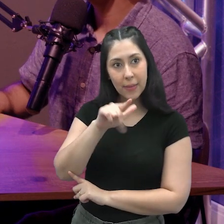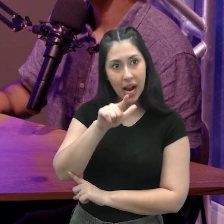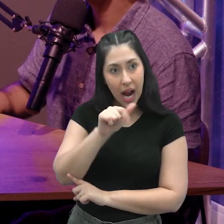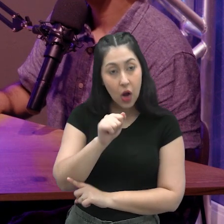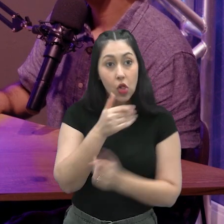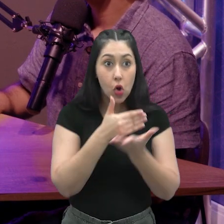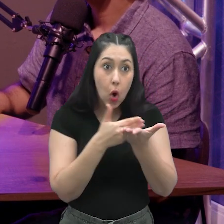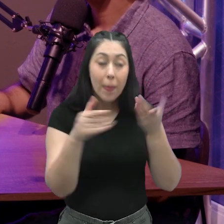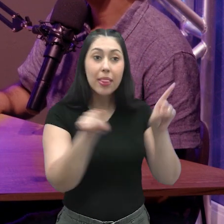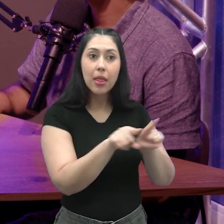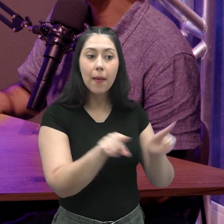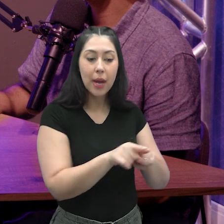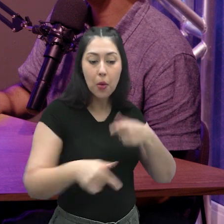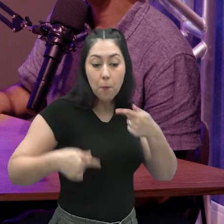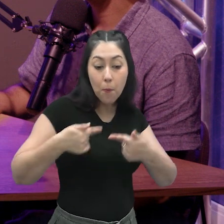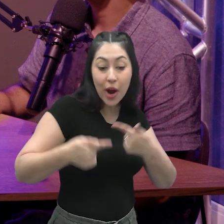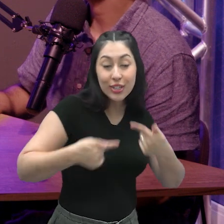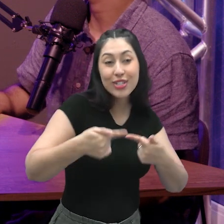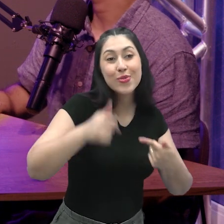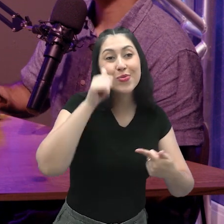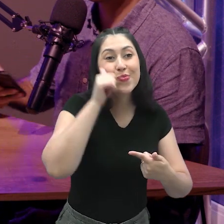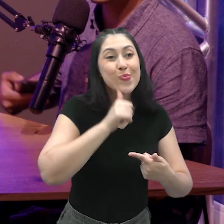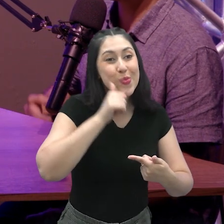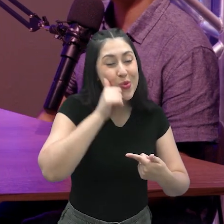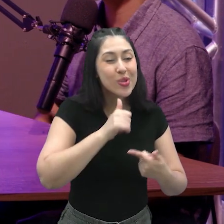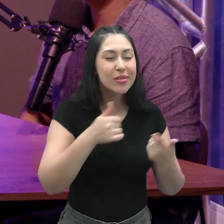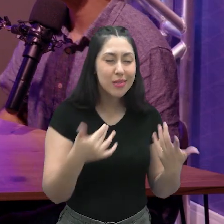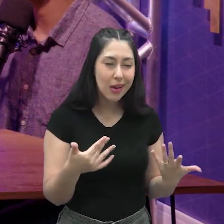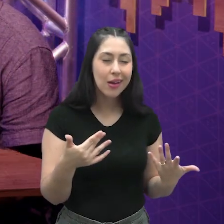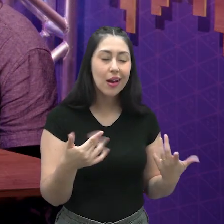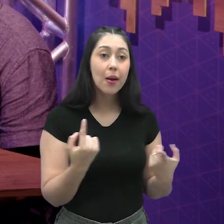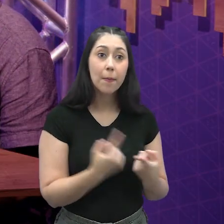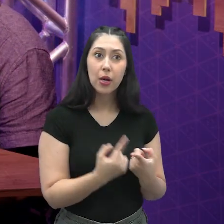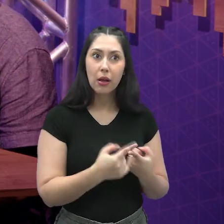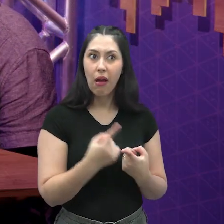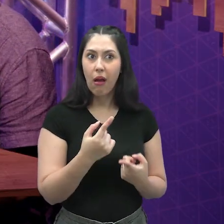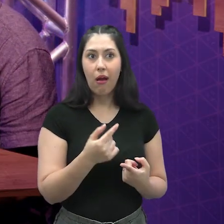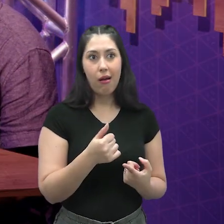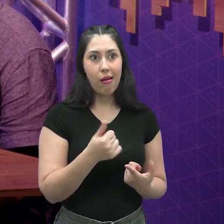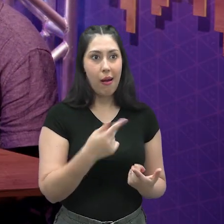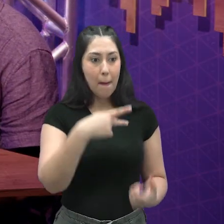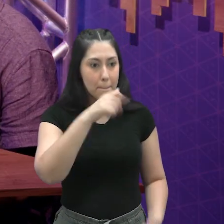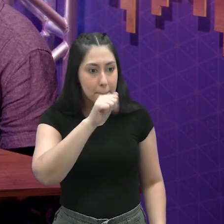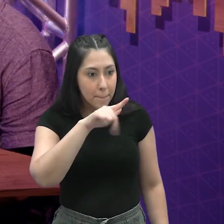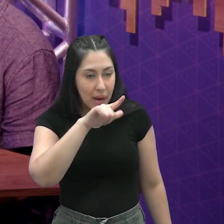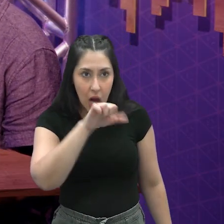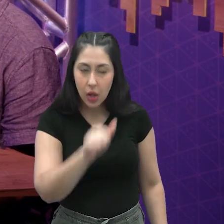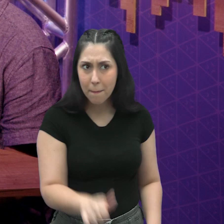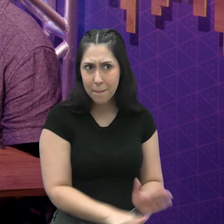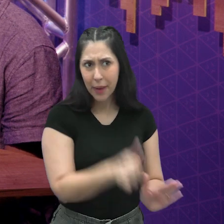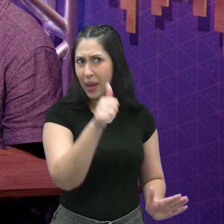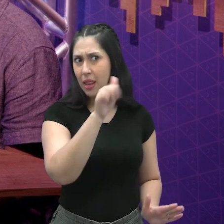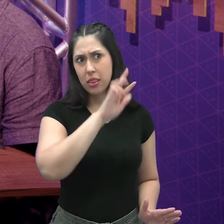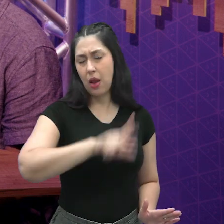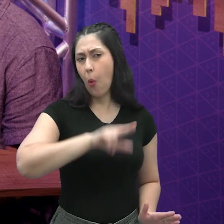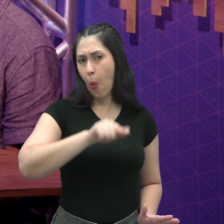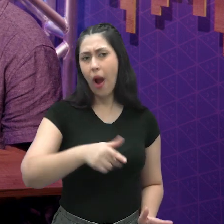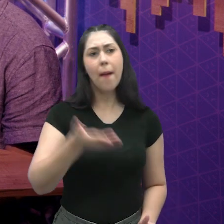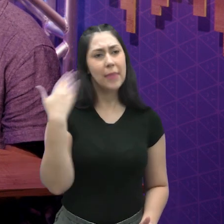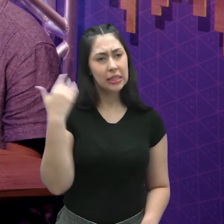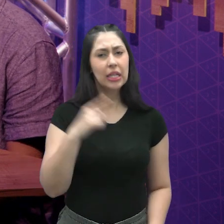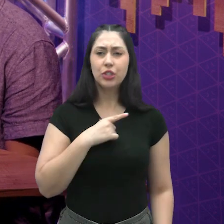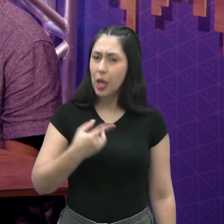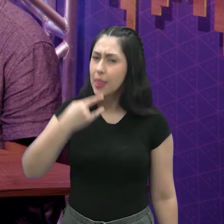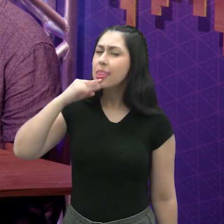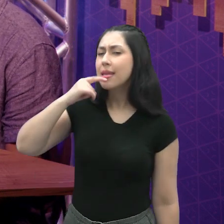mercado, a gente tem uma nova geração de mulheres, né? Exatamente. Porque ela não foi a primeira mulher sertaneja, sertaneja, claro, a gente teve